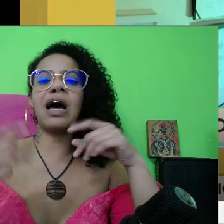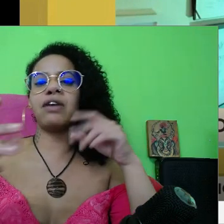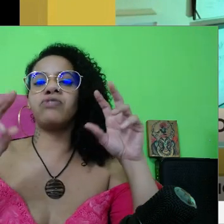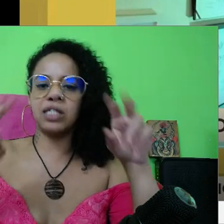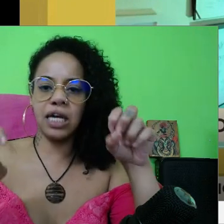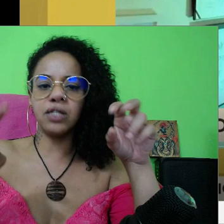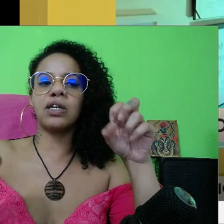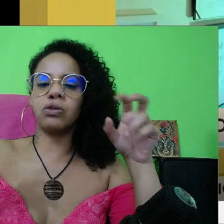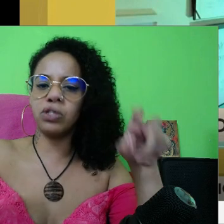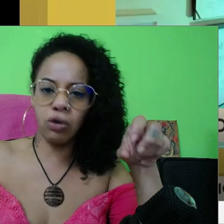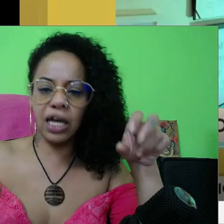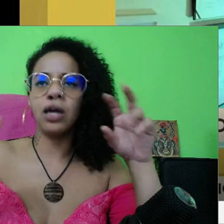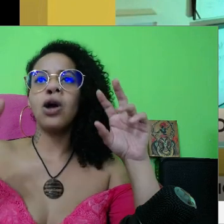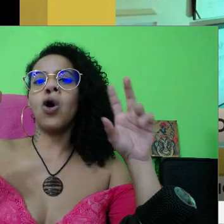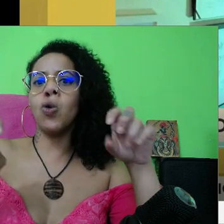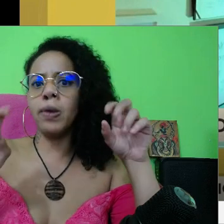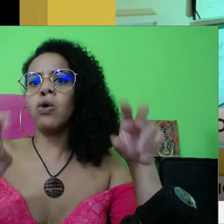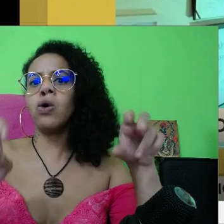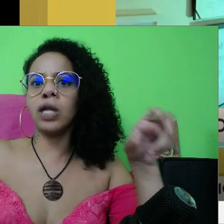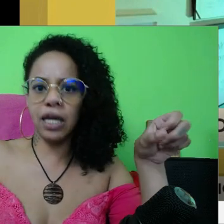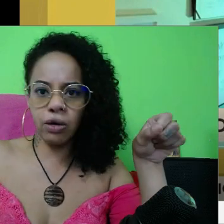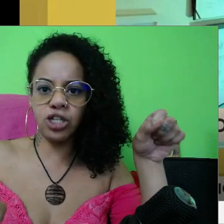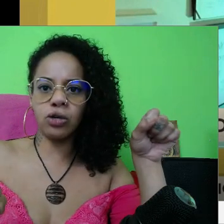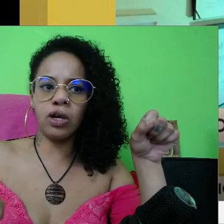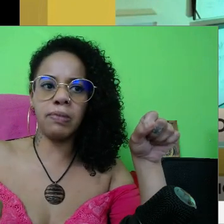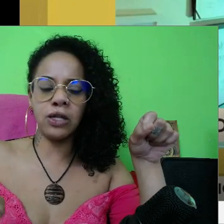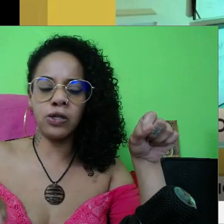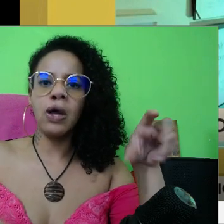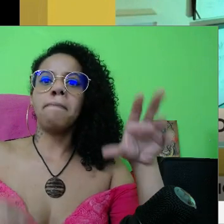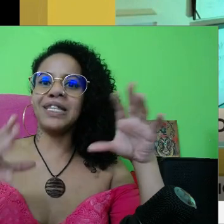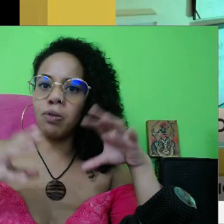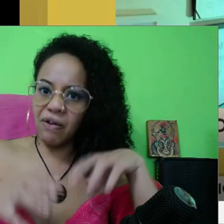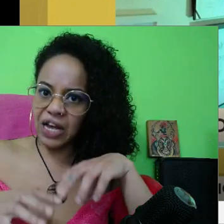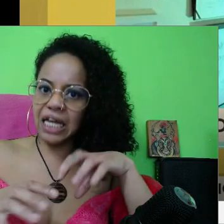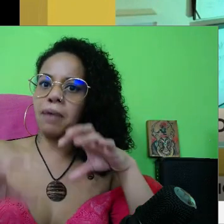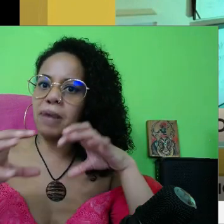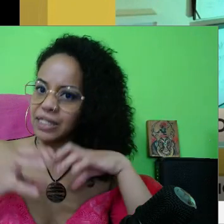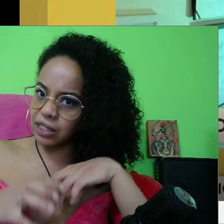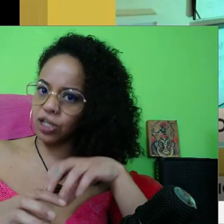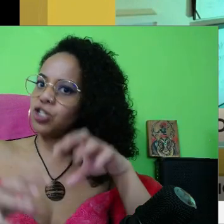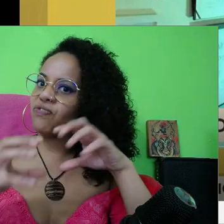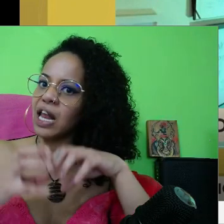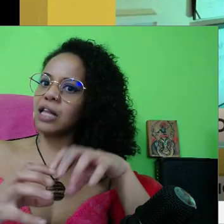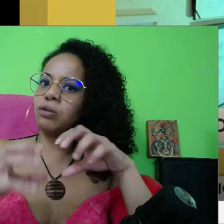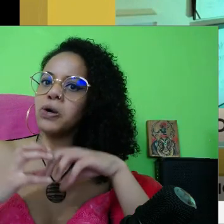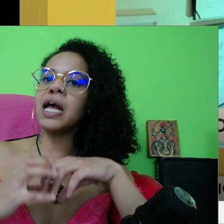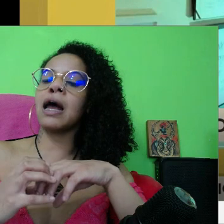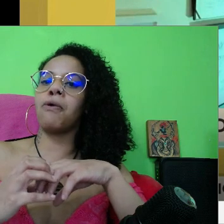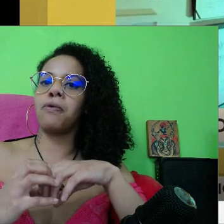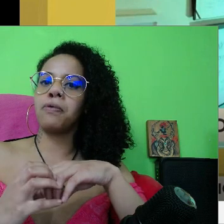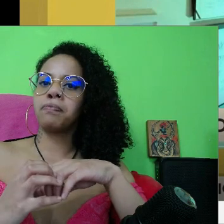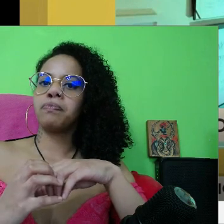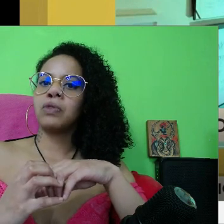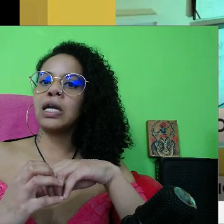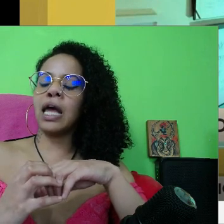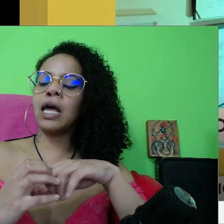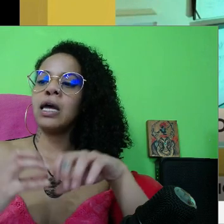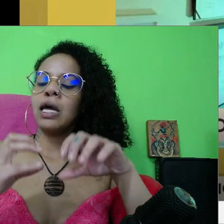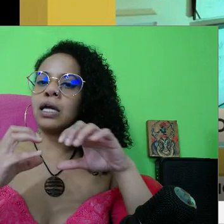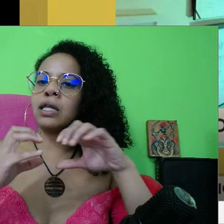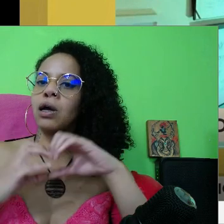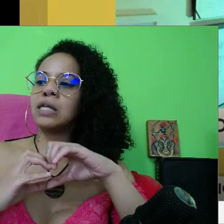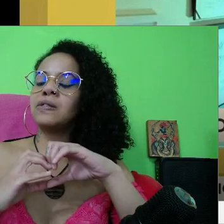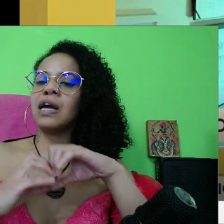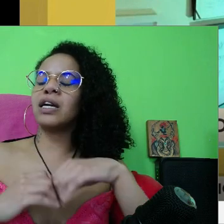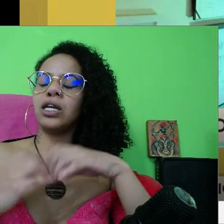que você falou ai vocês fiquem no seu rolê o meu rolê não é de acolhimento Mas é uma fala que é bastante falada no meu canal né